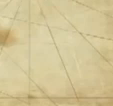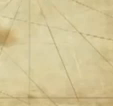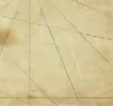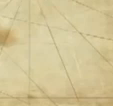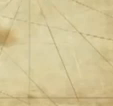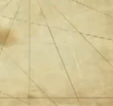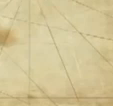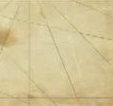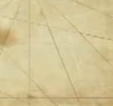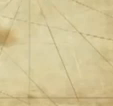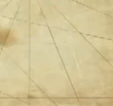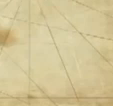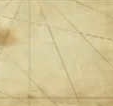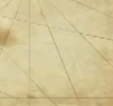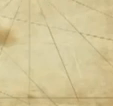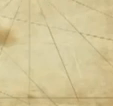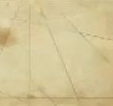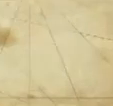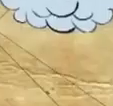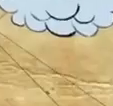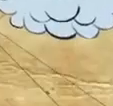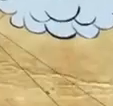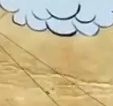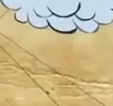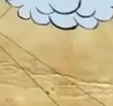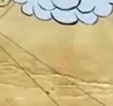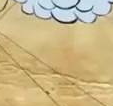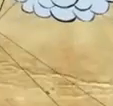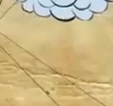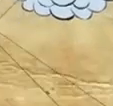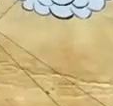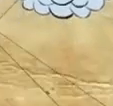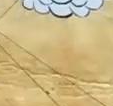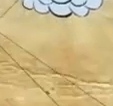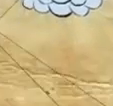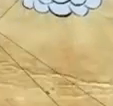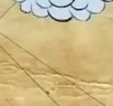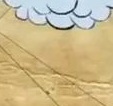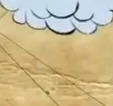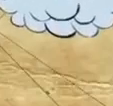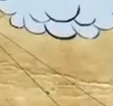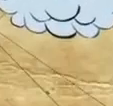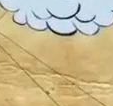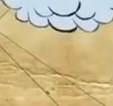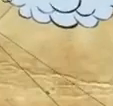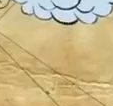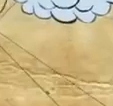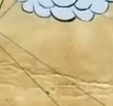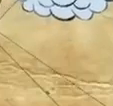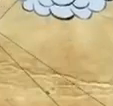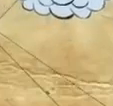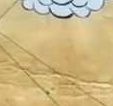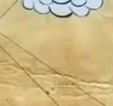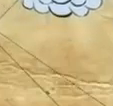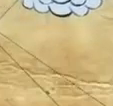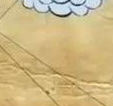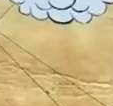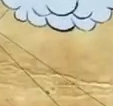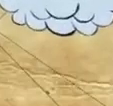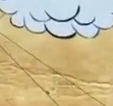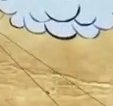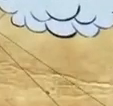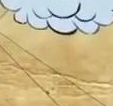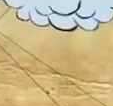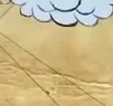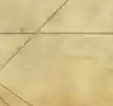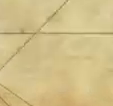etapa, no caminho para o Oriente, era um grande desafio, pois os ventos fortes e as grandes tempestades que ali ocorrem faziam do local um